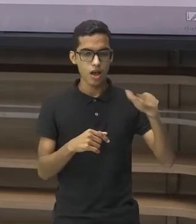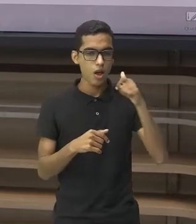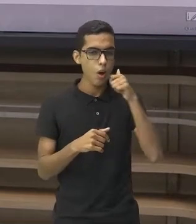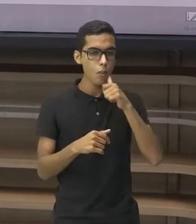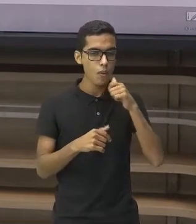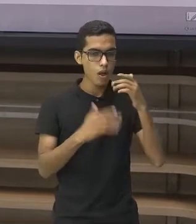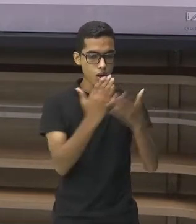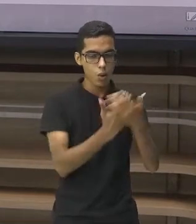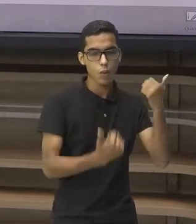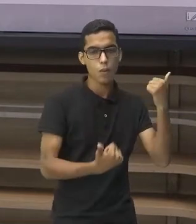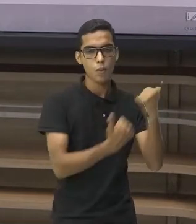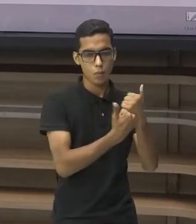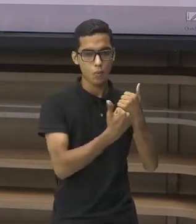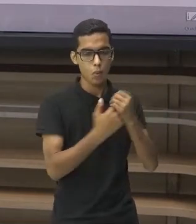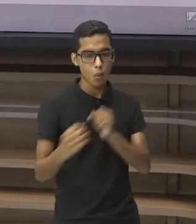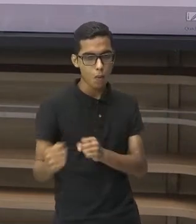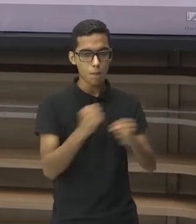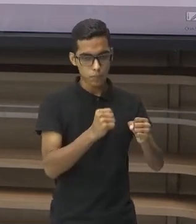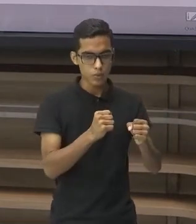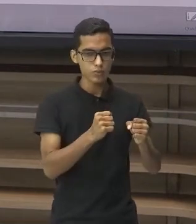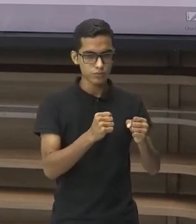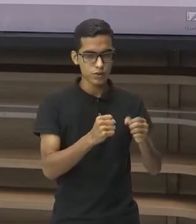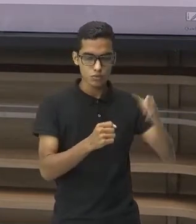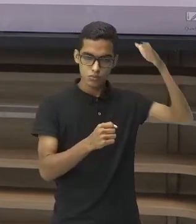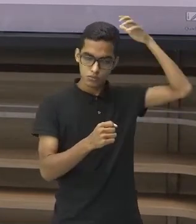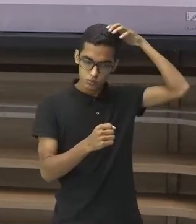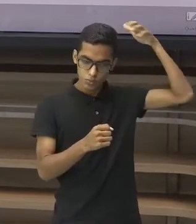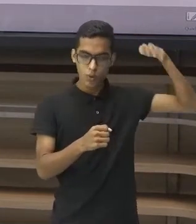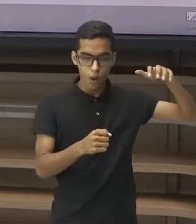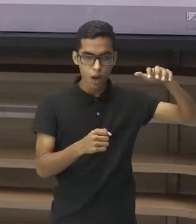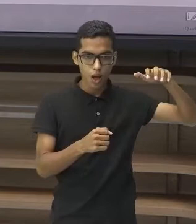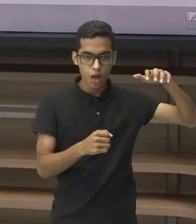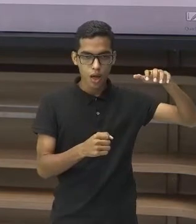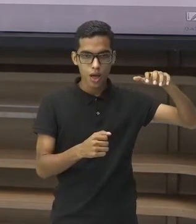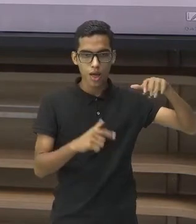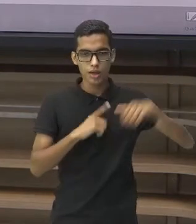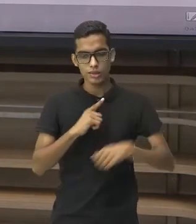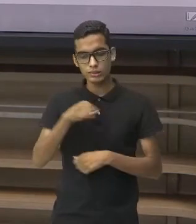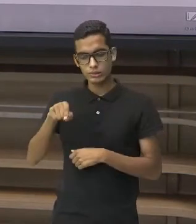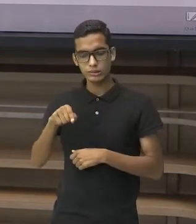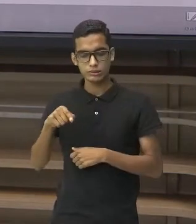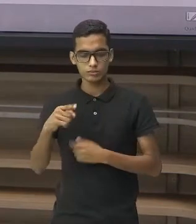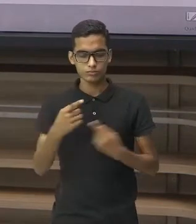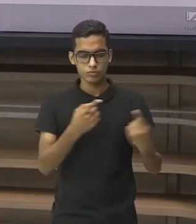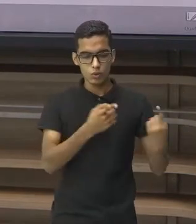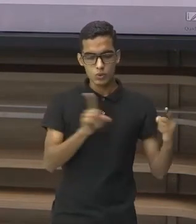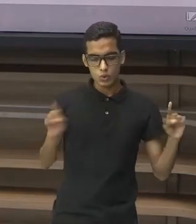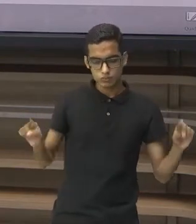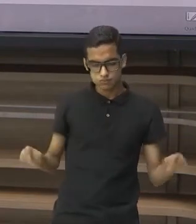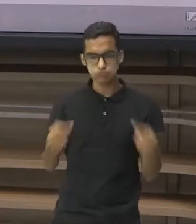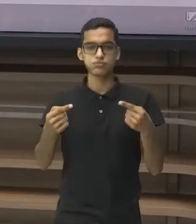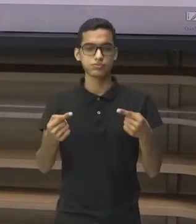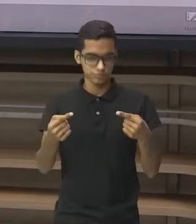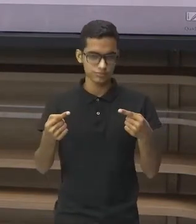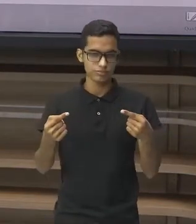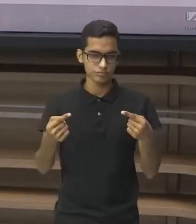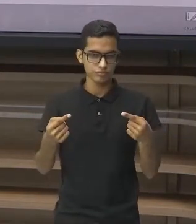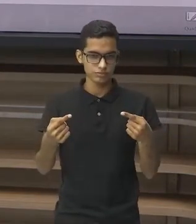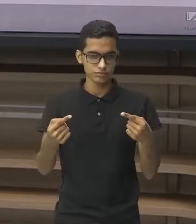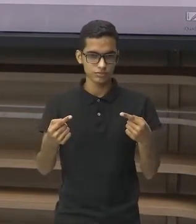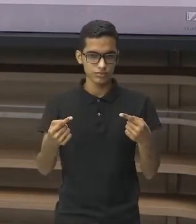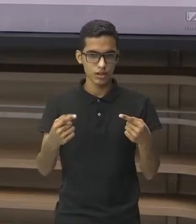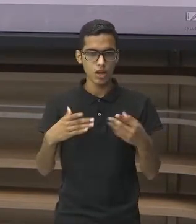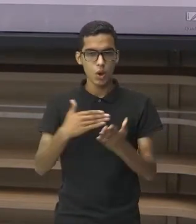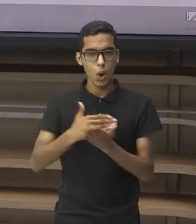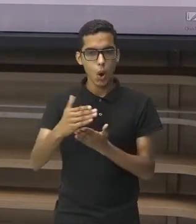I, começou uma política de afastamento das políticas pombalinas que culminou com a chamada viradeira, com a queda do Marquês de